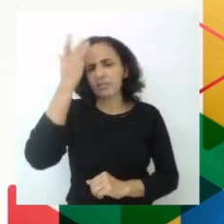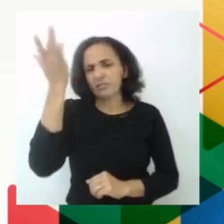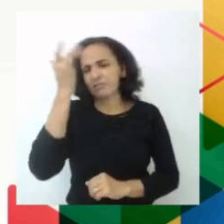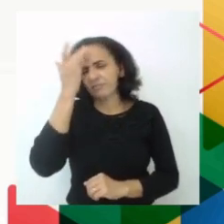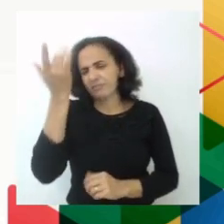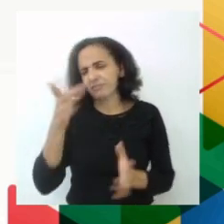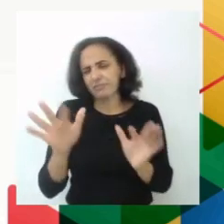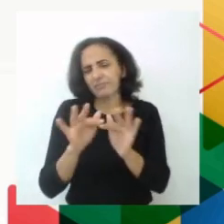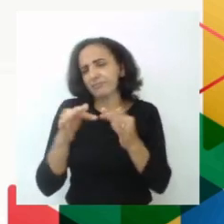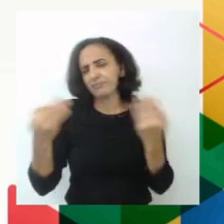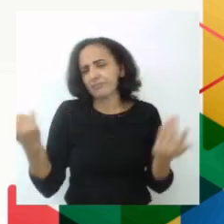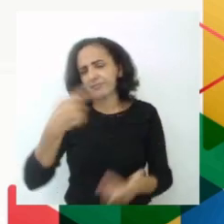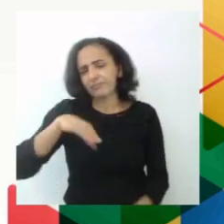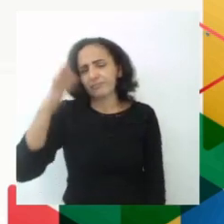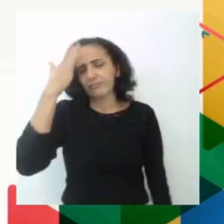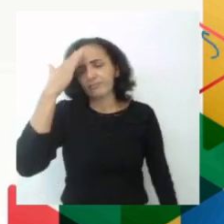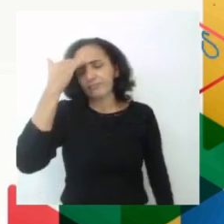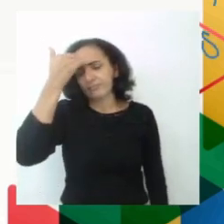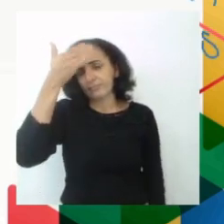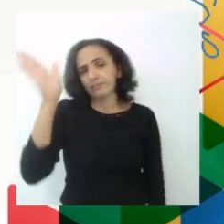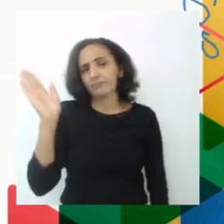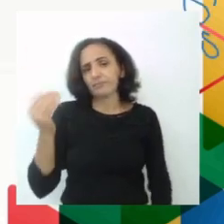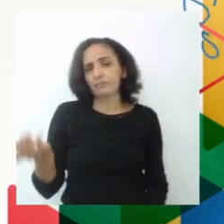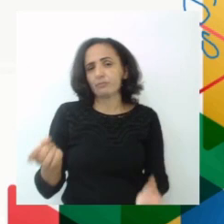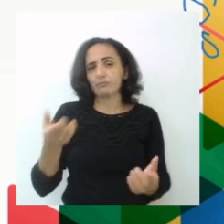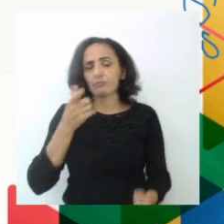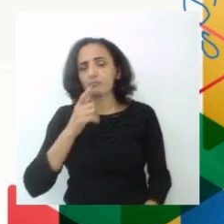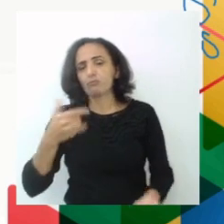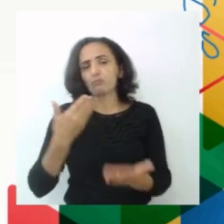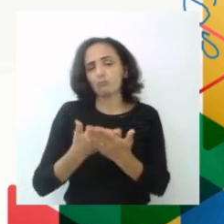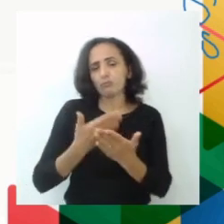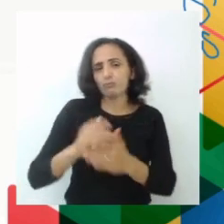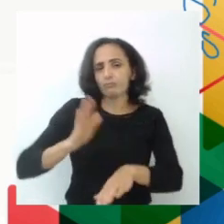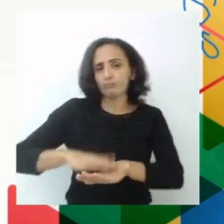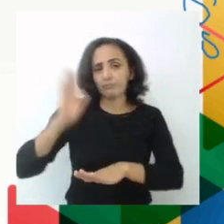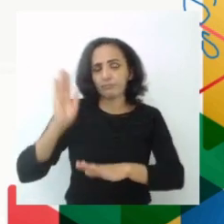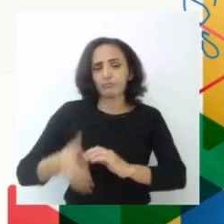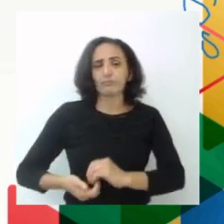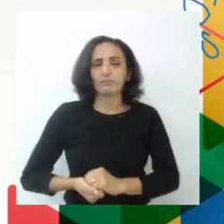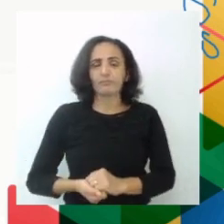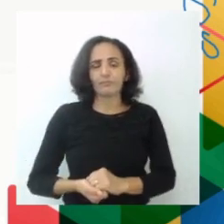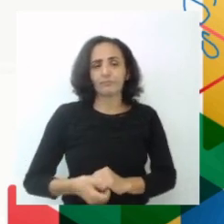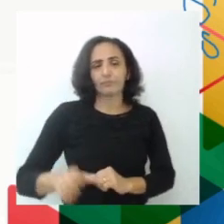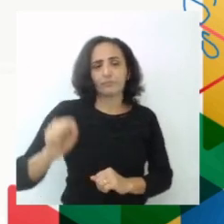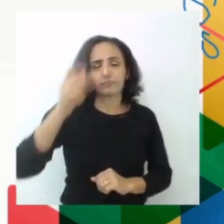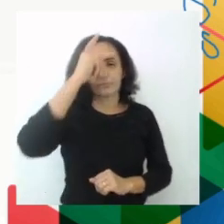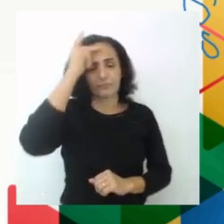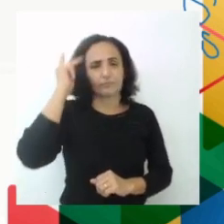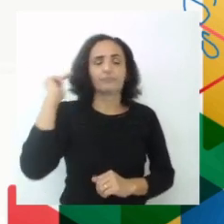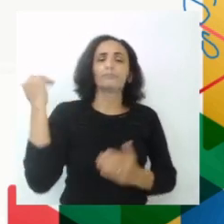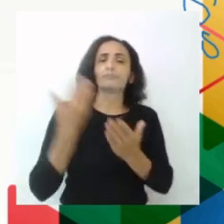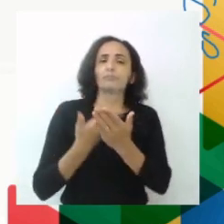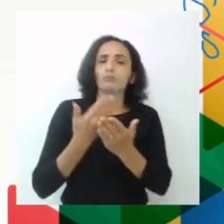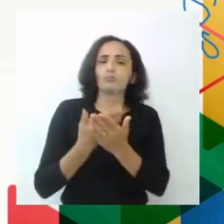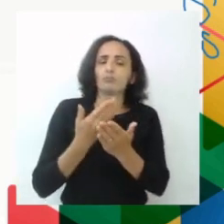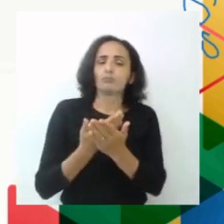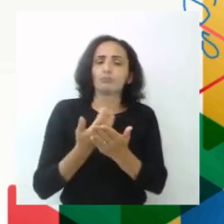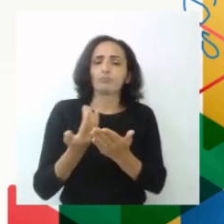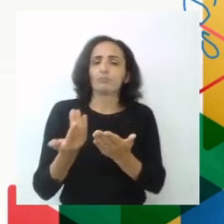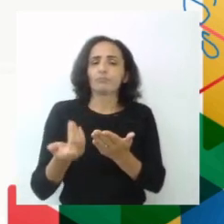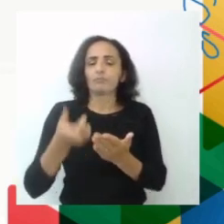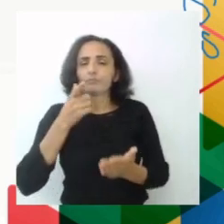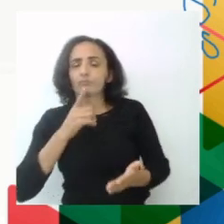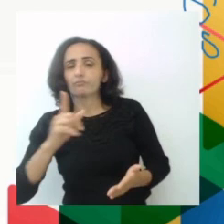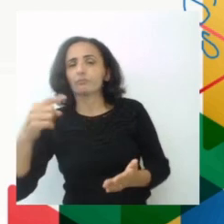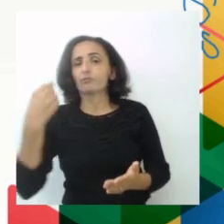né? Então, vejam só, para vocês concluírem essa questão aqui. São 8 pessoas brigando pela primeira posição.